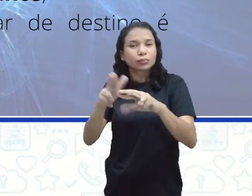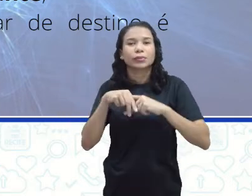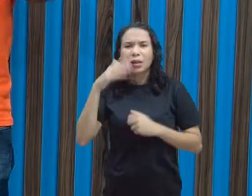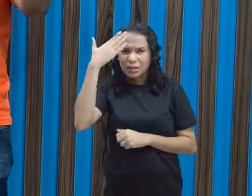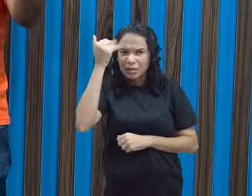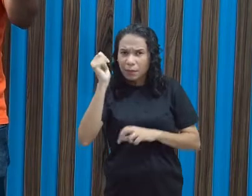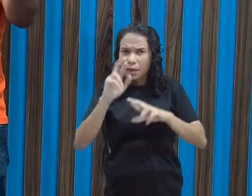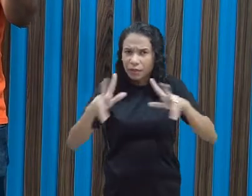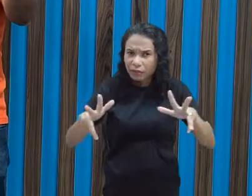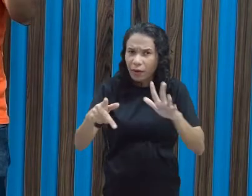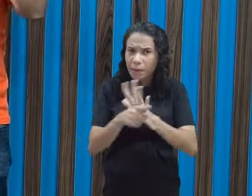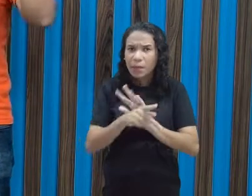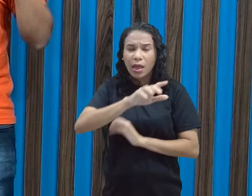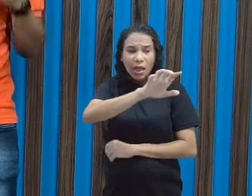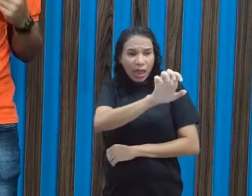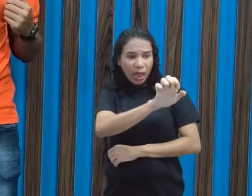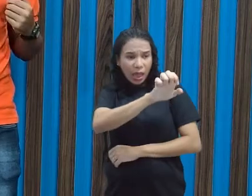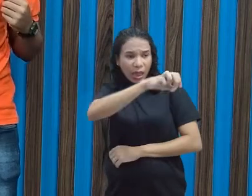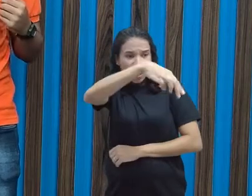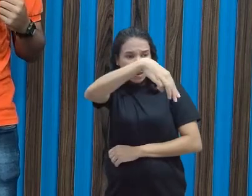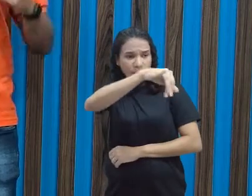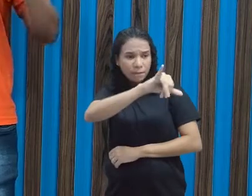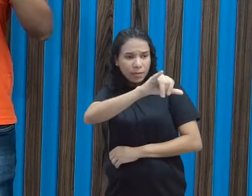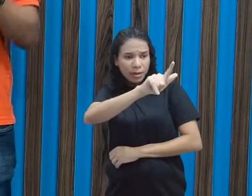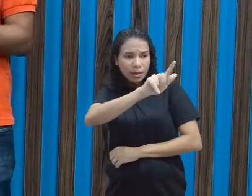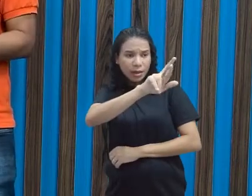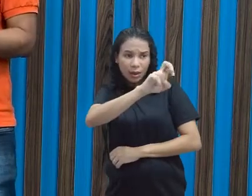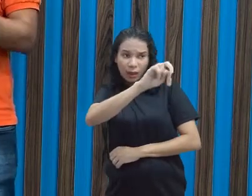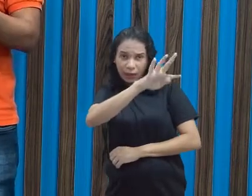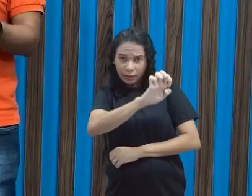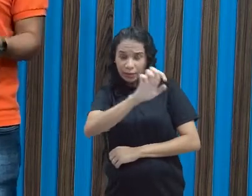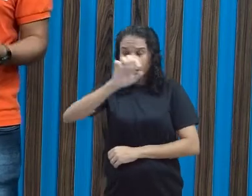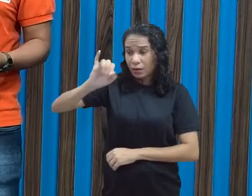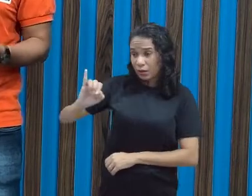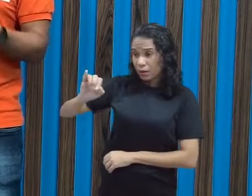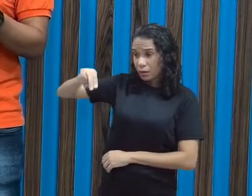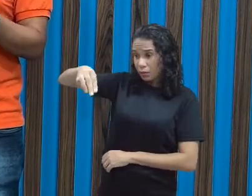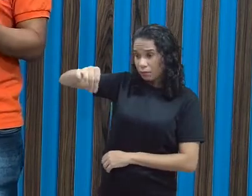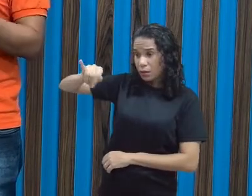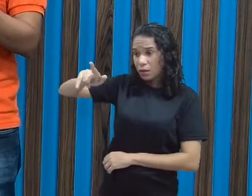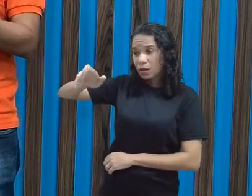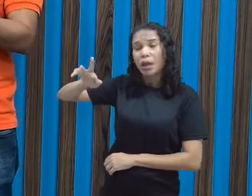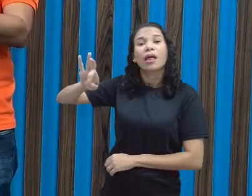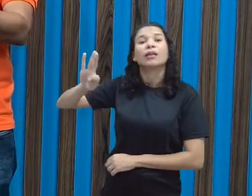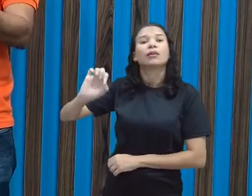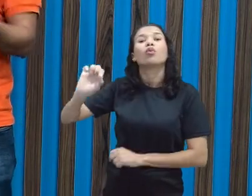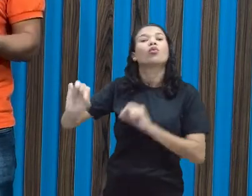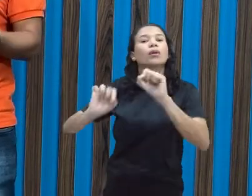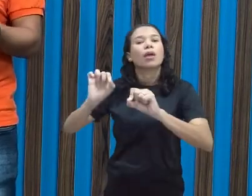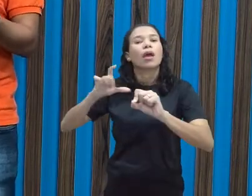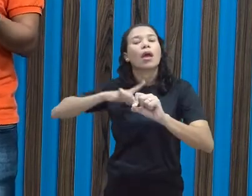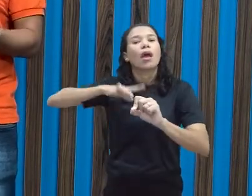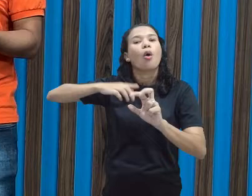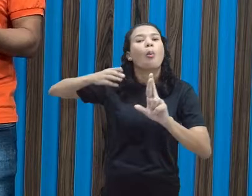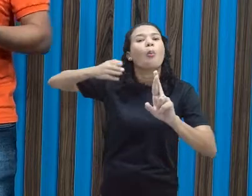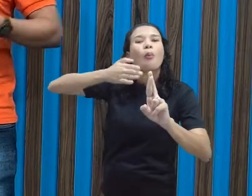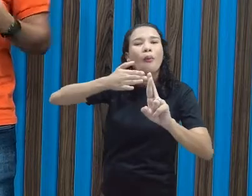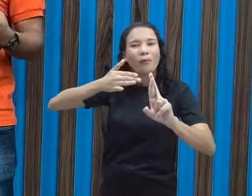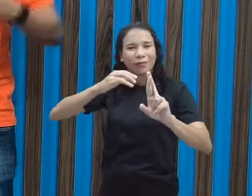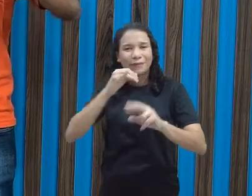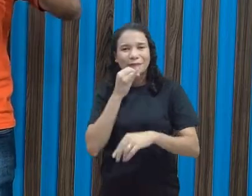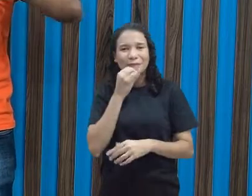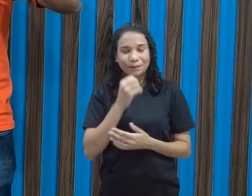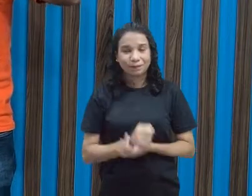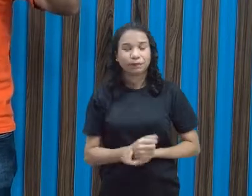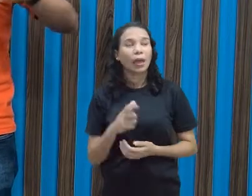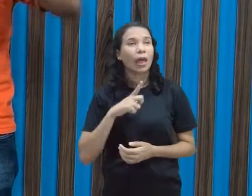diferença entre emigrante e imigrante? É justamente relacionado ao ponto de referência. Ou seja, se